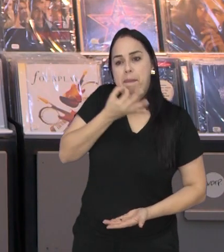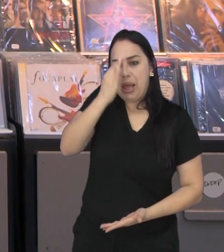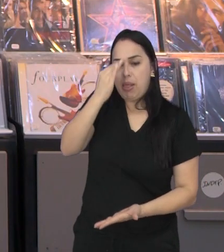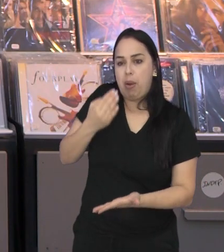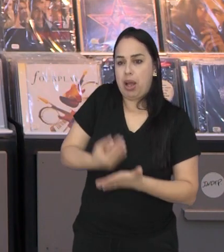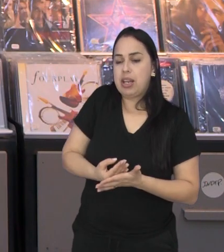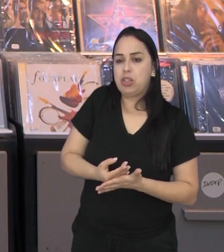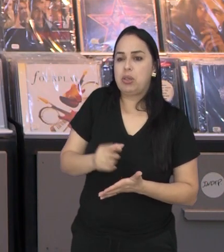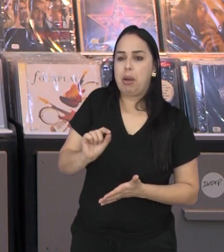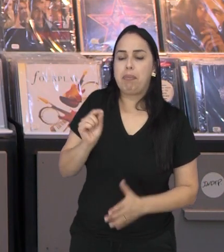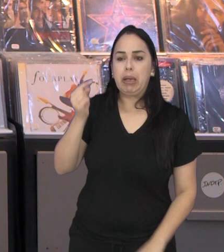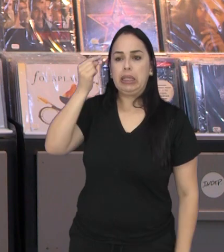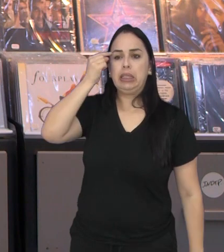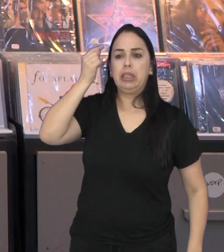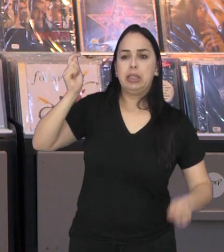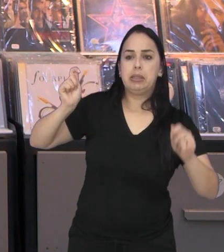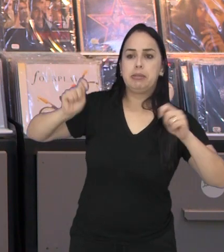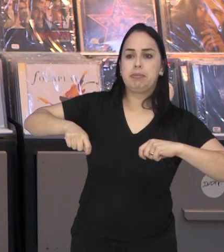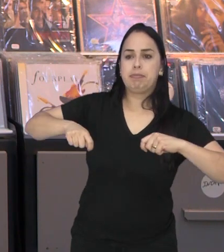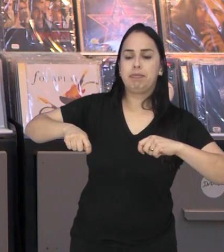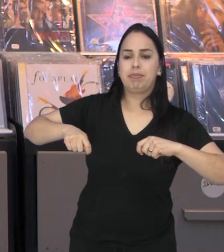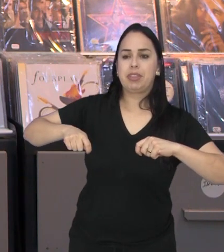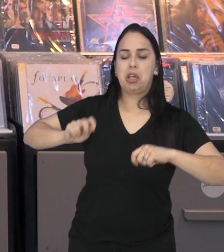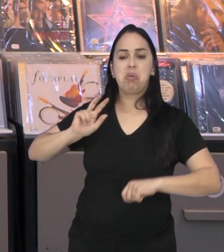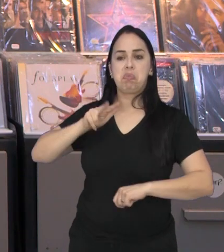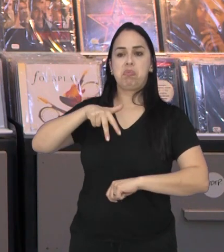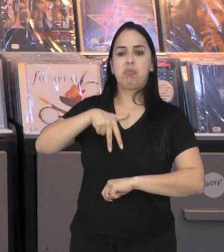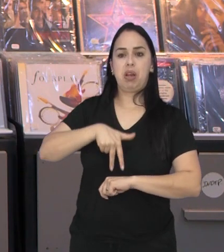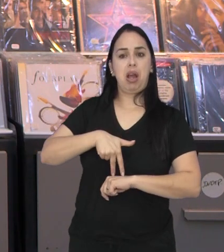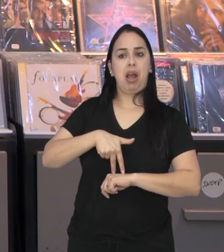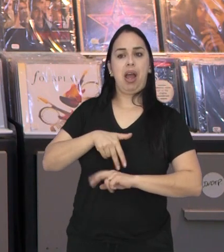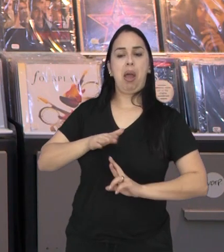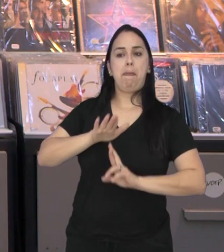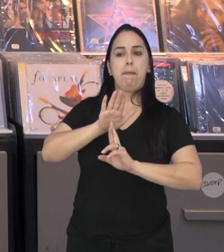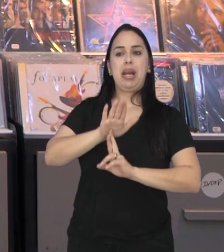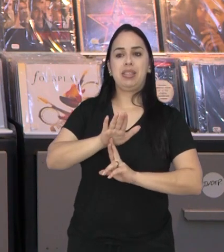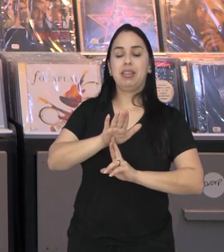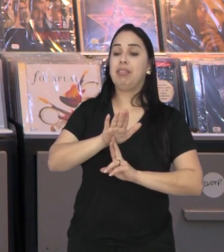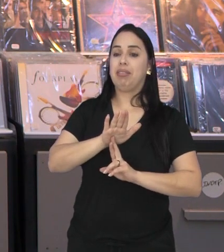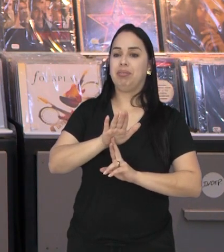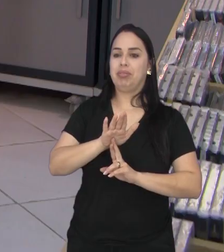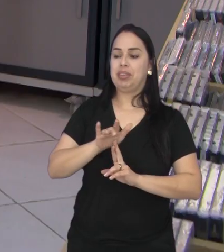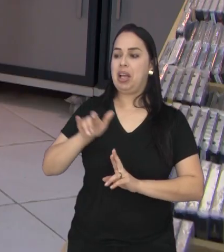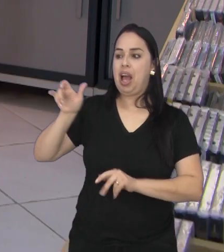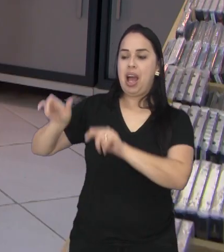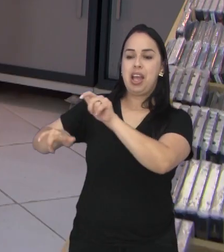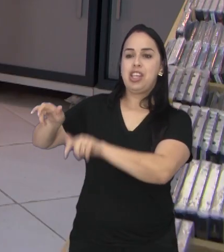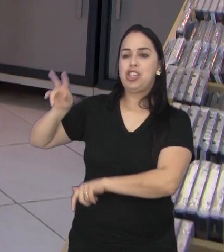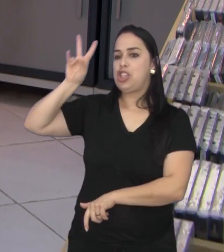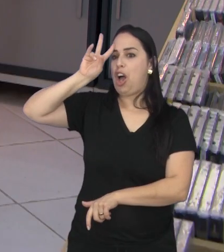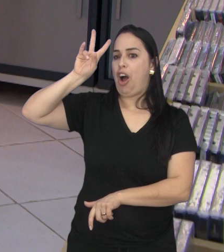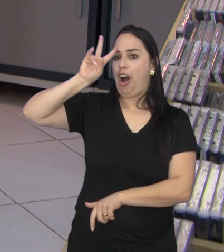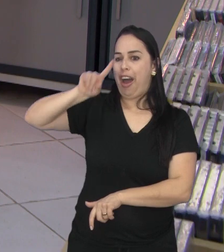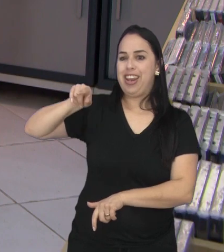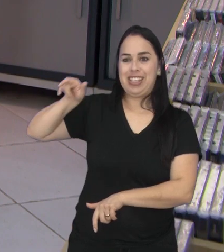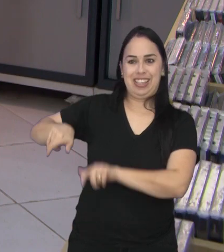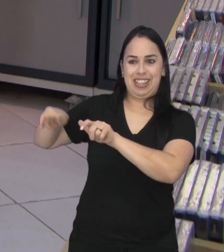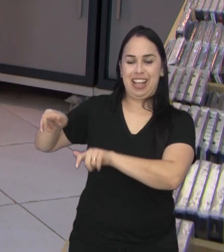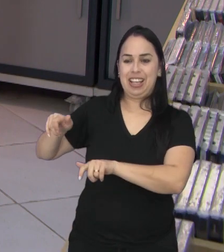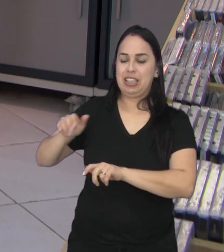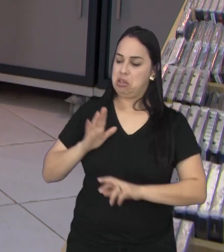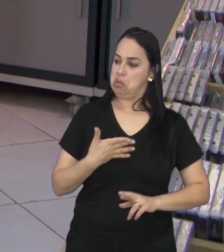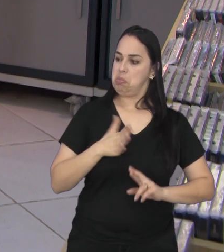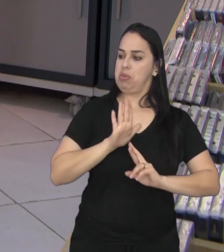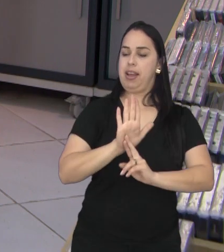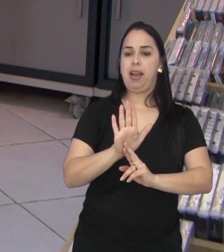que, através disso, eu pensei que pudesse ser uma porta-voz, né, e falar por outras mulheres também, para que essas pessoas pudessem se sentir representadas